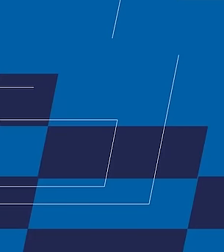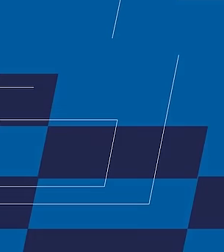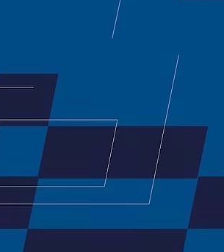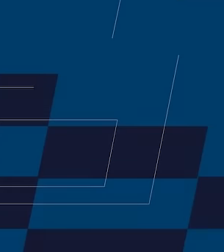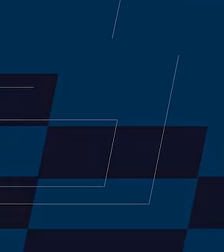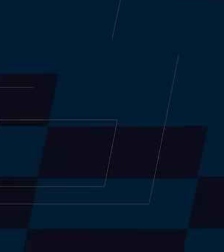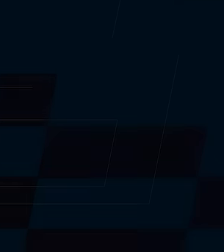mais